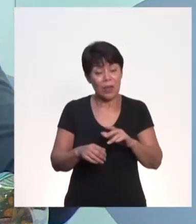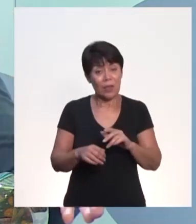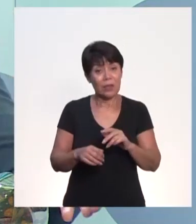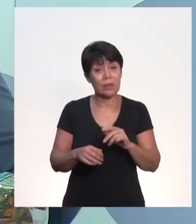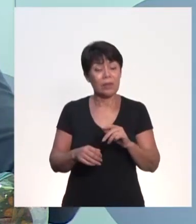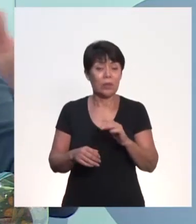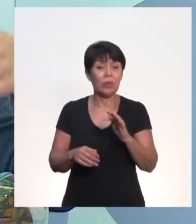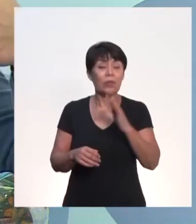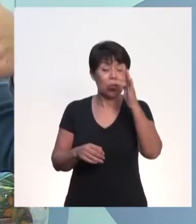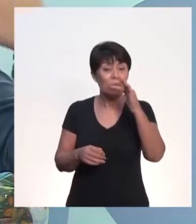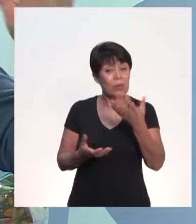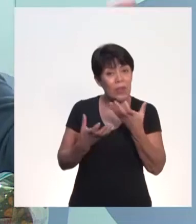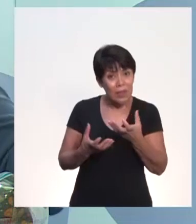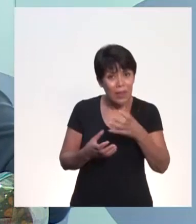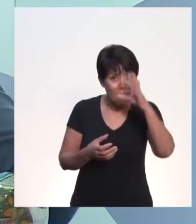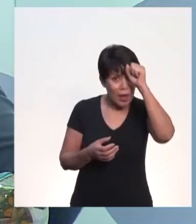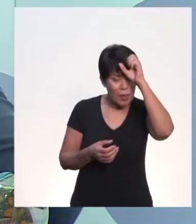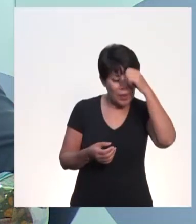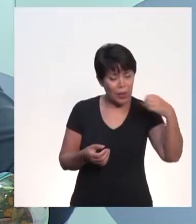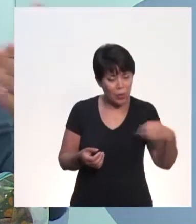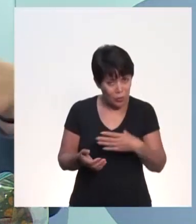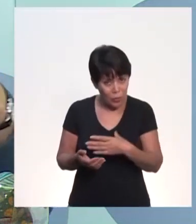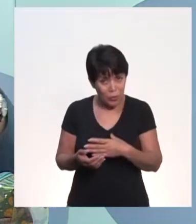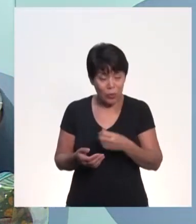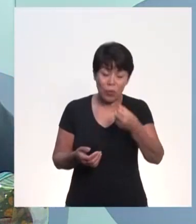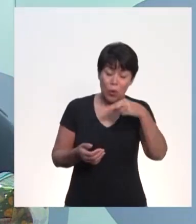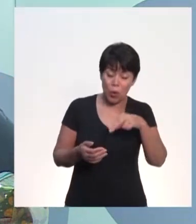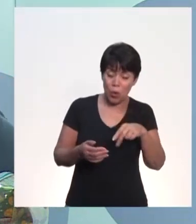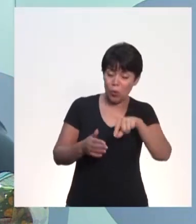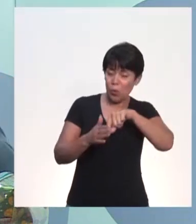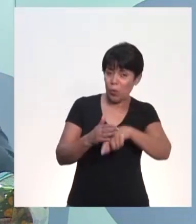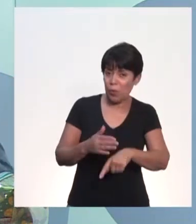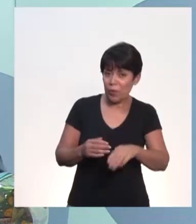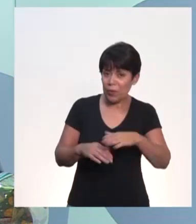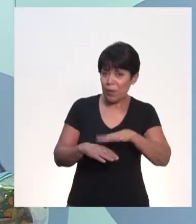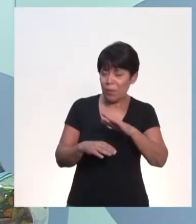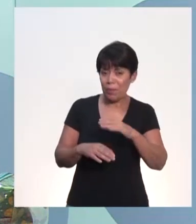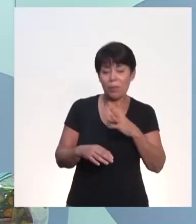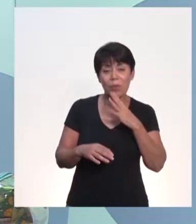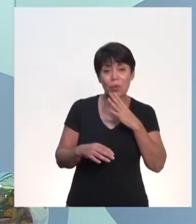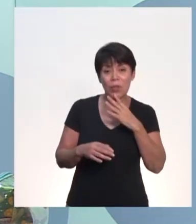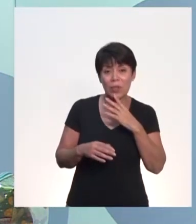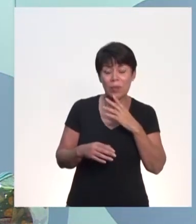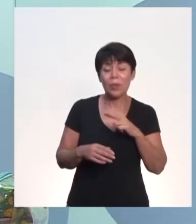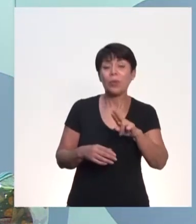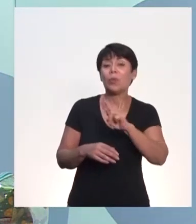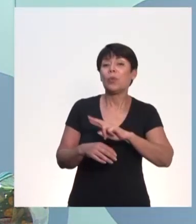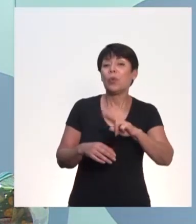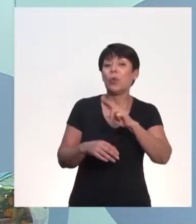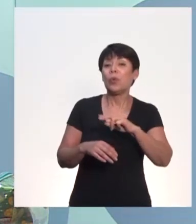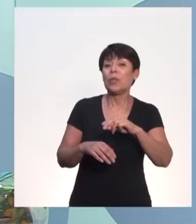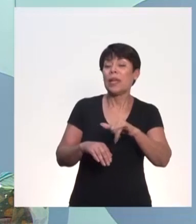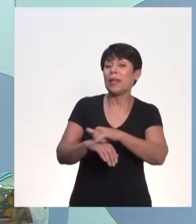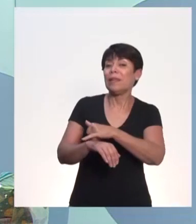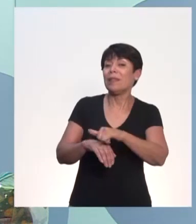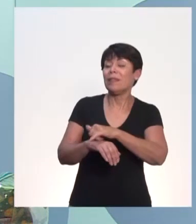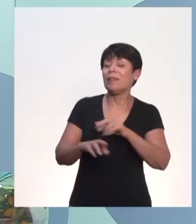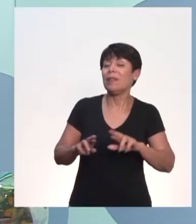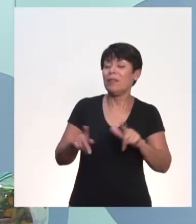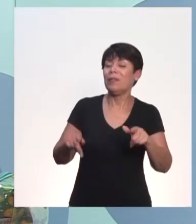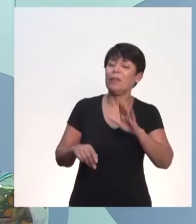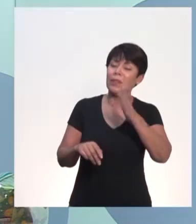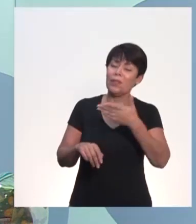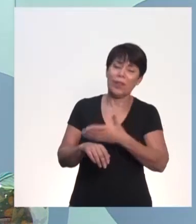aprender algo novo, ou estudar, aprofundar algo que vocês já conhecem, vocês utilizarem uma técnica diferente da que vocês estão